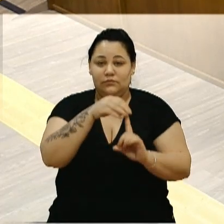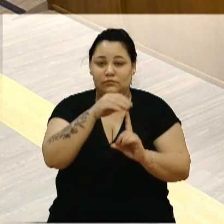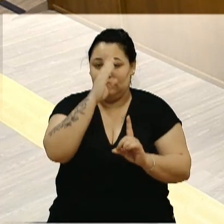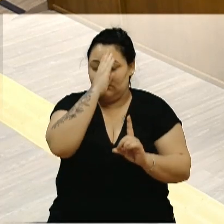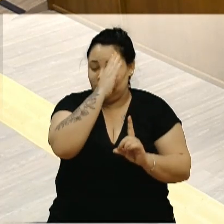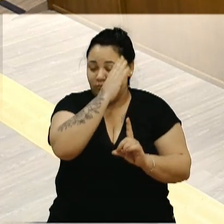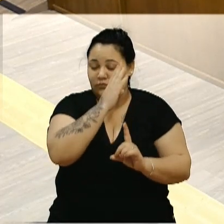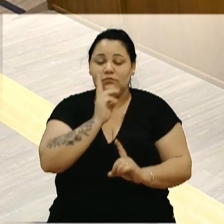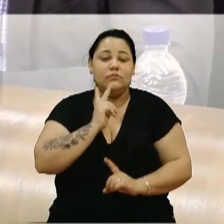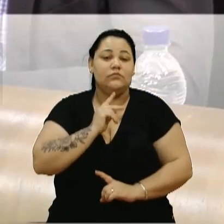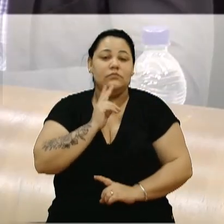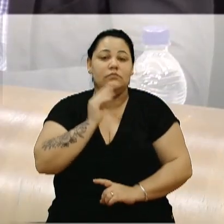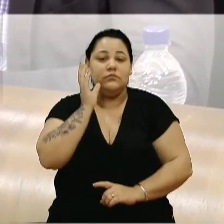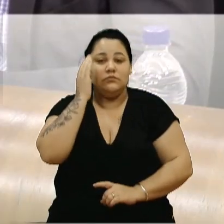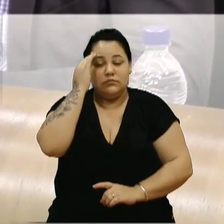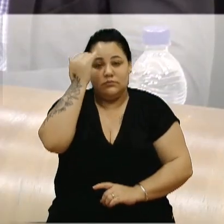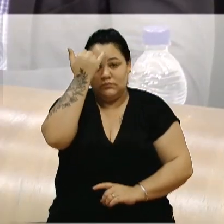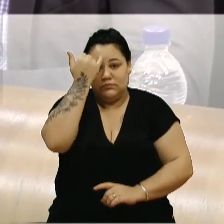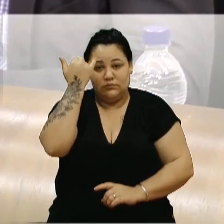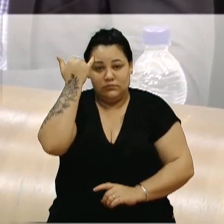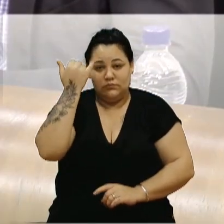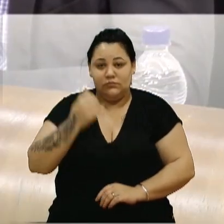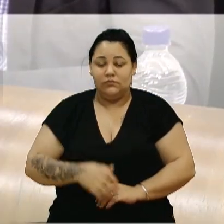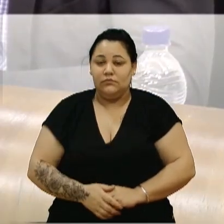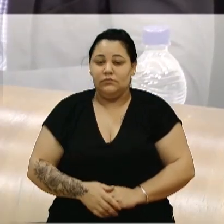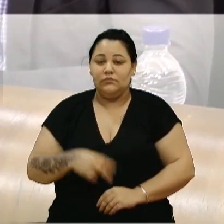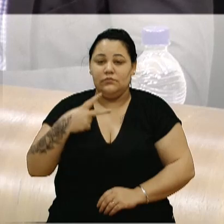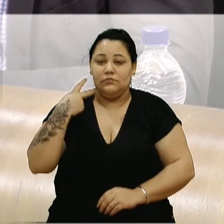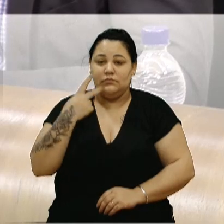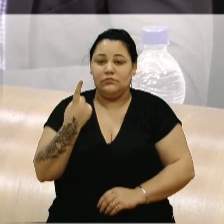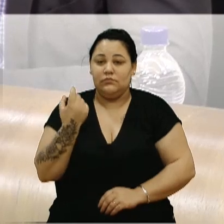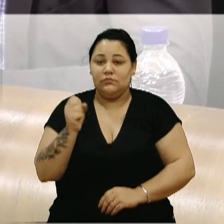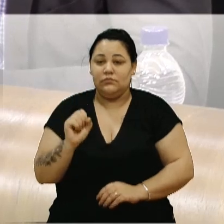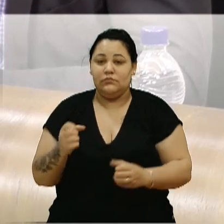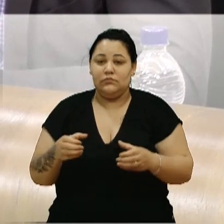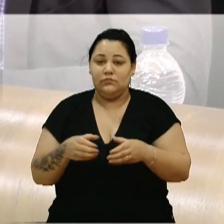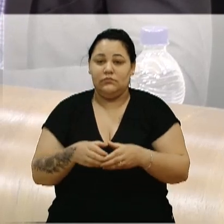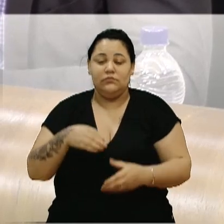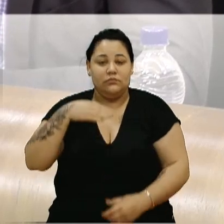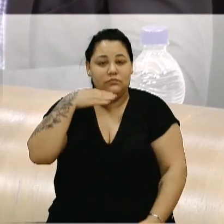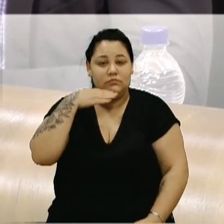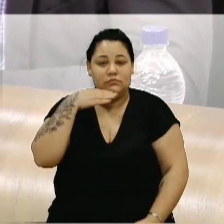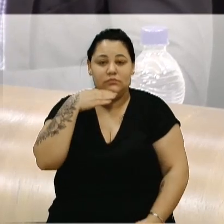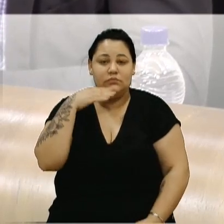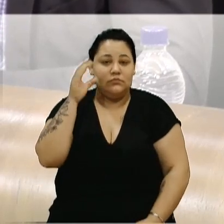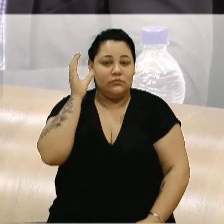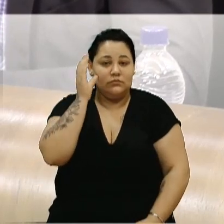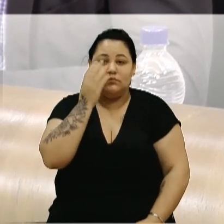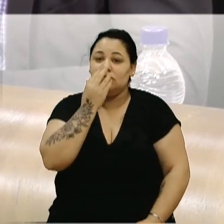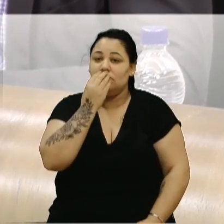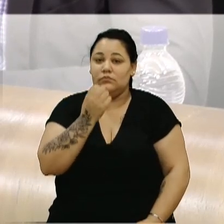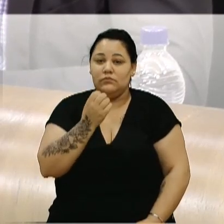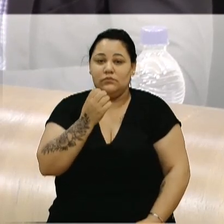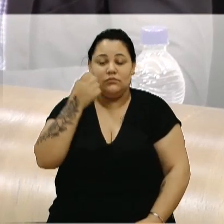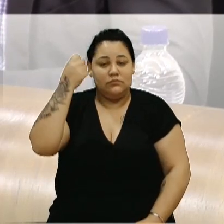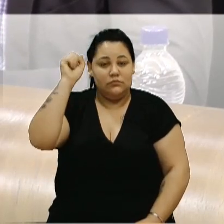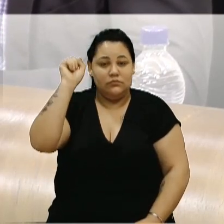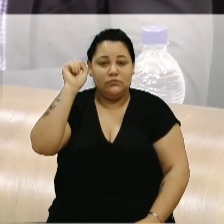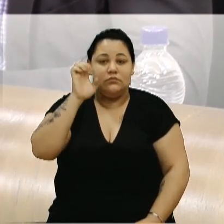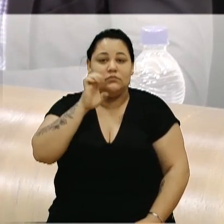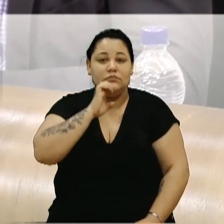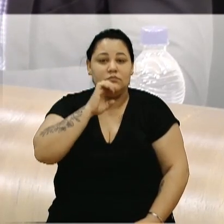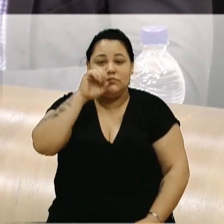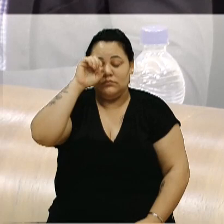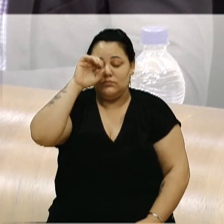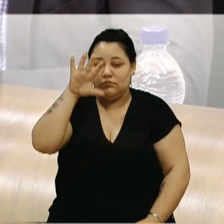Renato Oliveira, Felipe Gremelmaier e Zé D'Ambrossi. Vereadores da 18ª legislatura: Bortola, Cadore, Camille, Clóvis Xuxa, Estela Balardim,